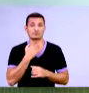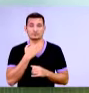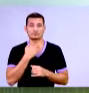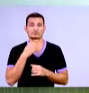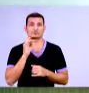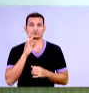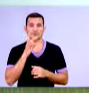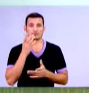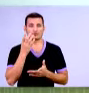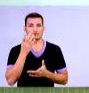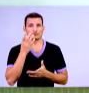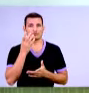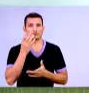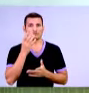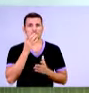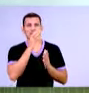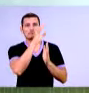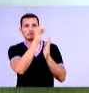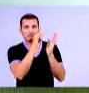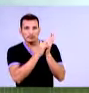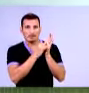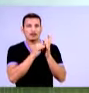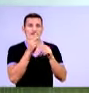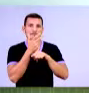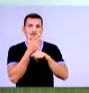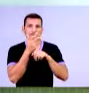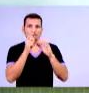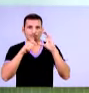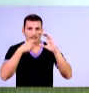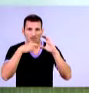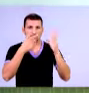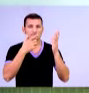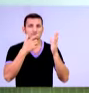simplesmente baixar vídeos da internet e utilizá-los